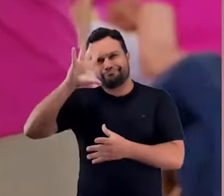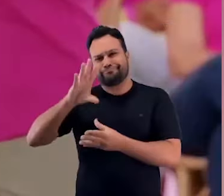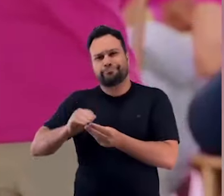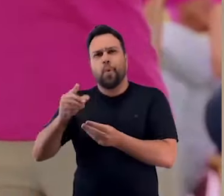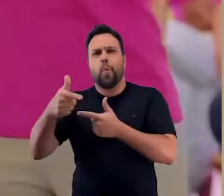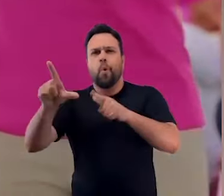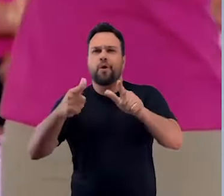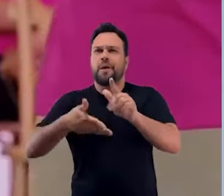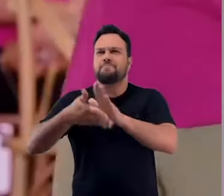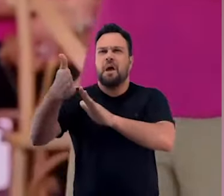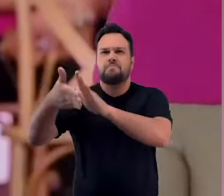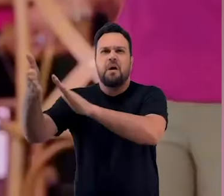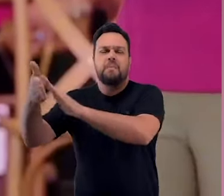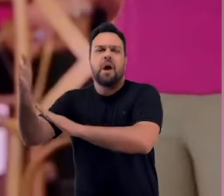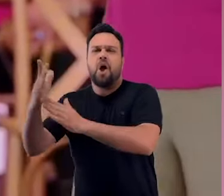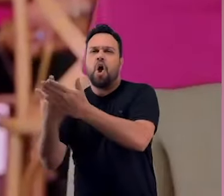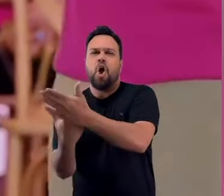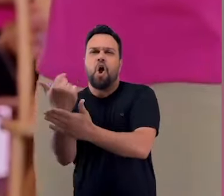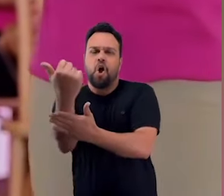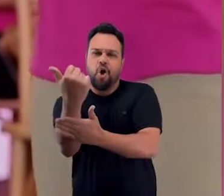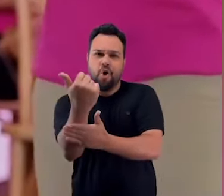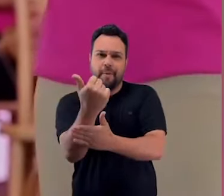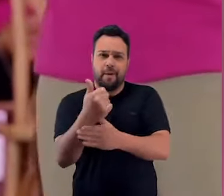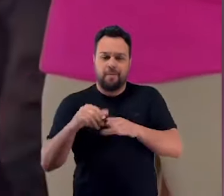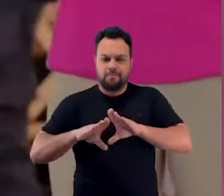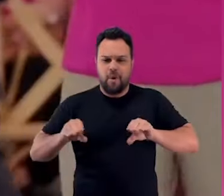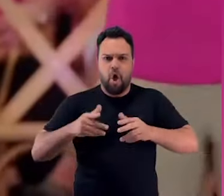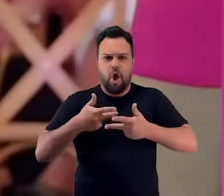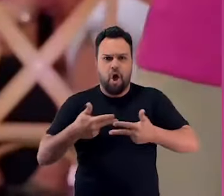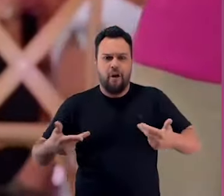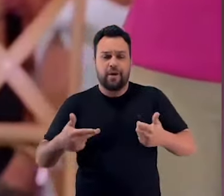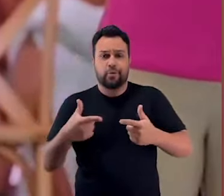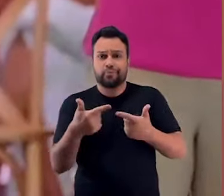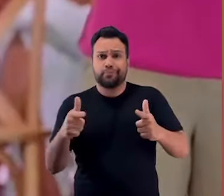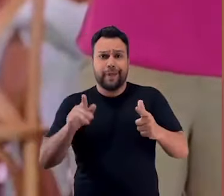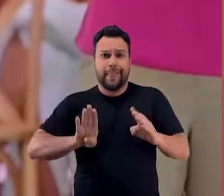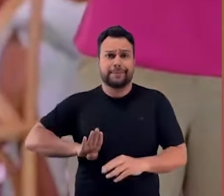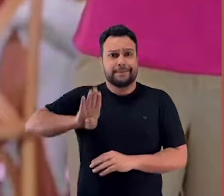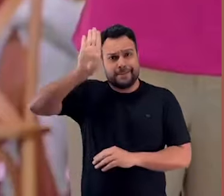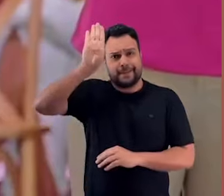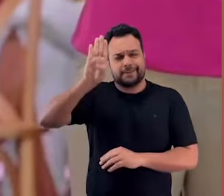apenas para viajar e Artic particular compra de móv sem